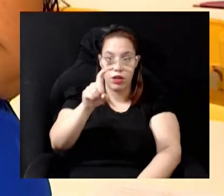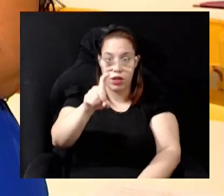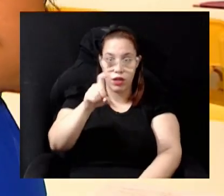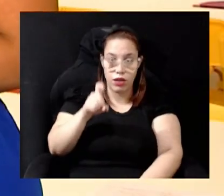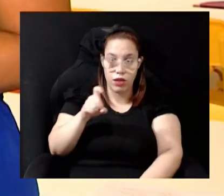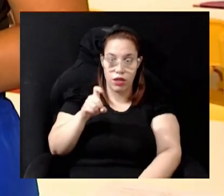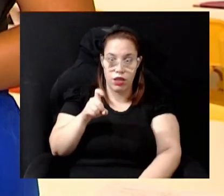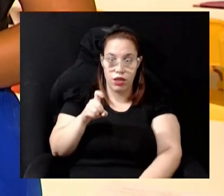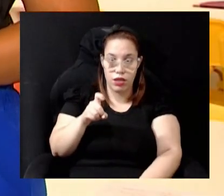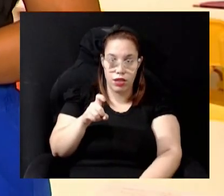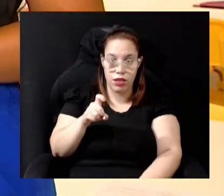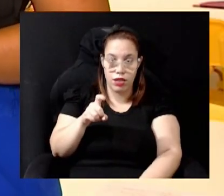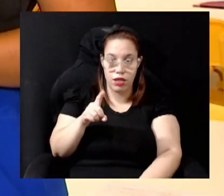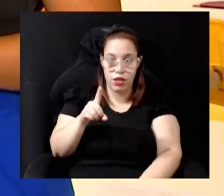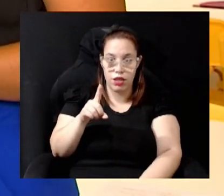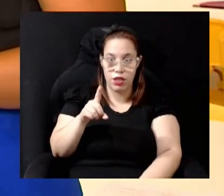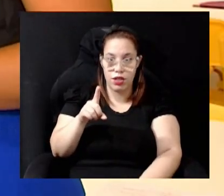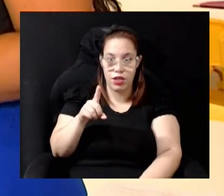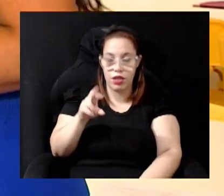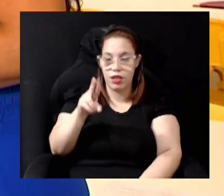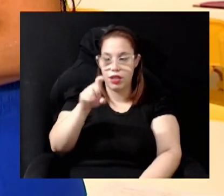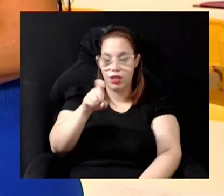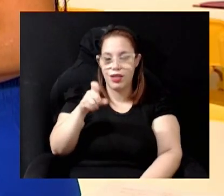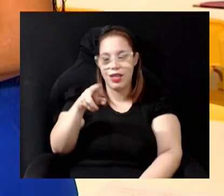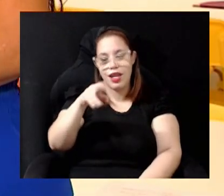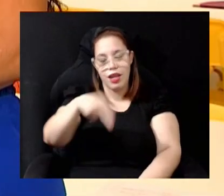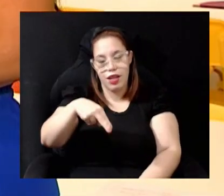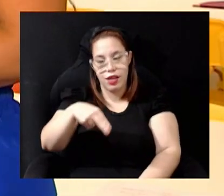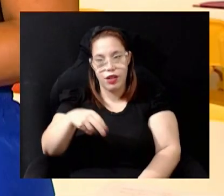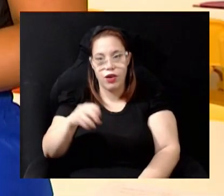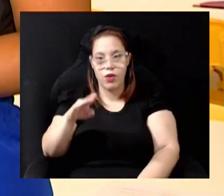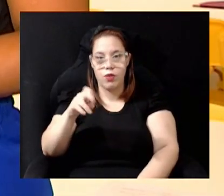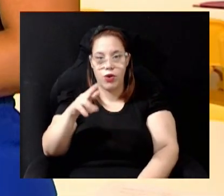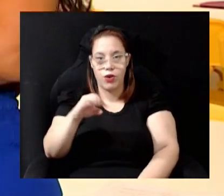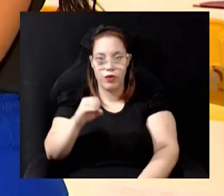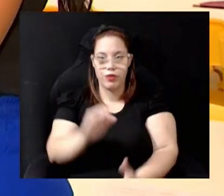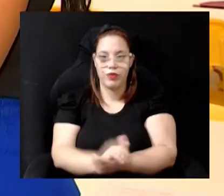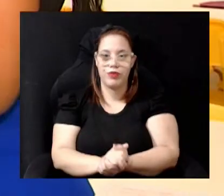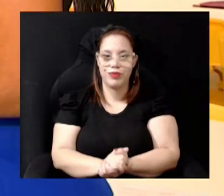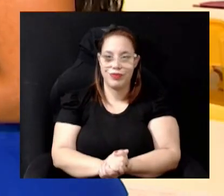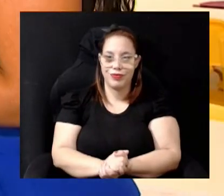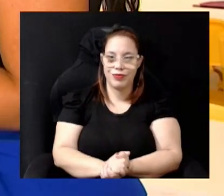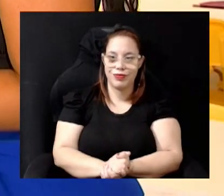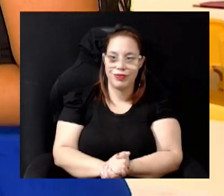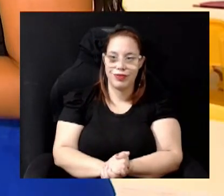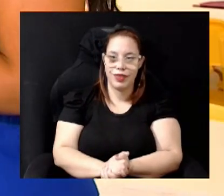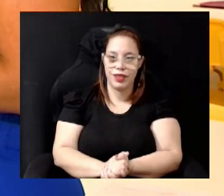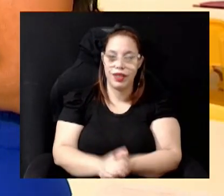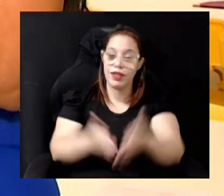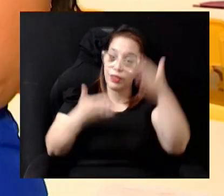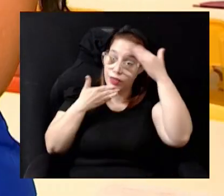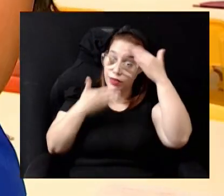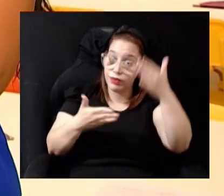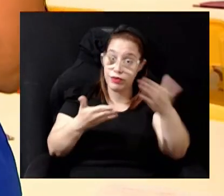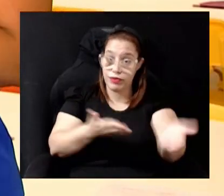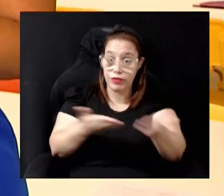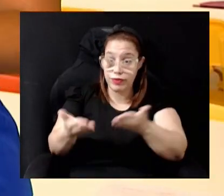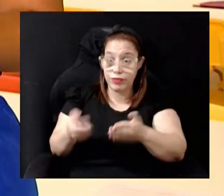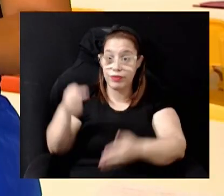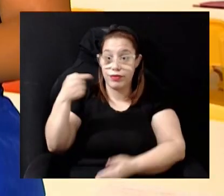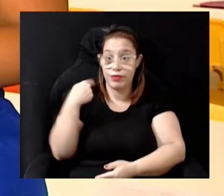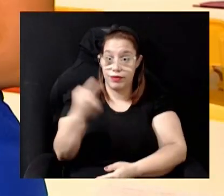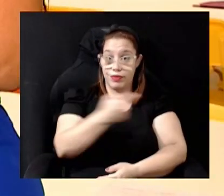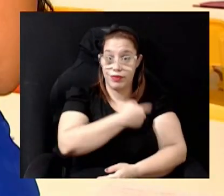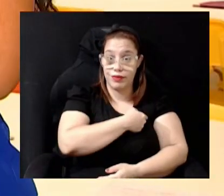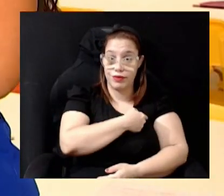UX Design. UX Design com o Bruno Rigolino. Bruno, gostaria de agradecer a sua participação com a gente e por